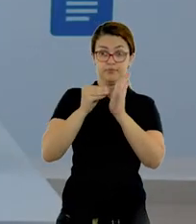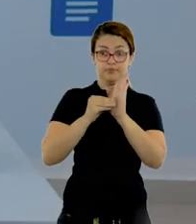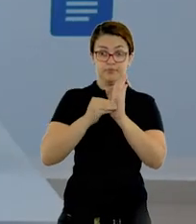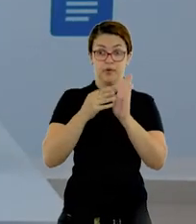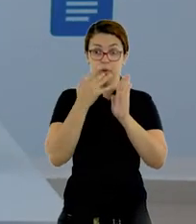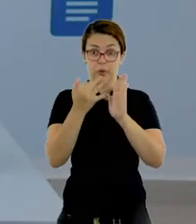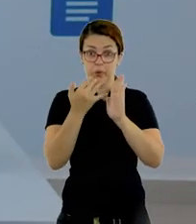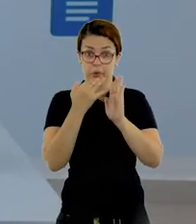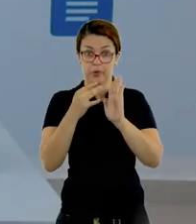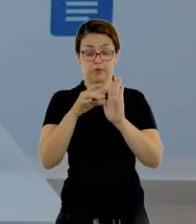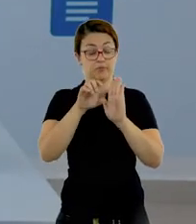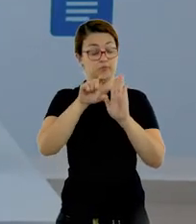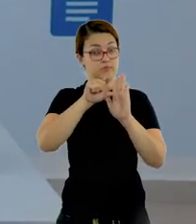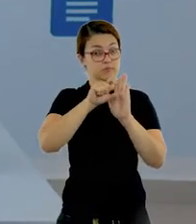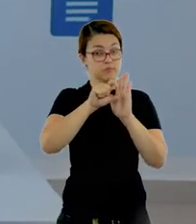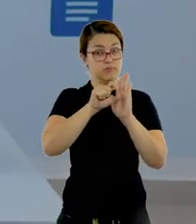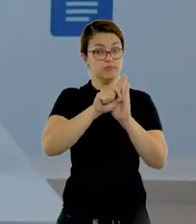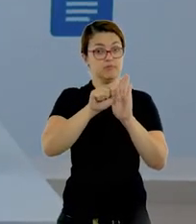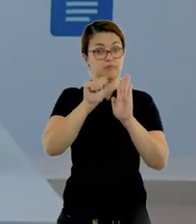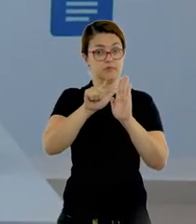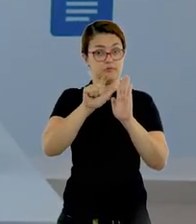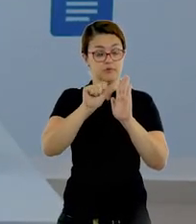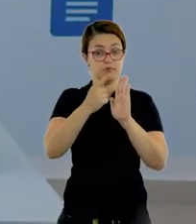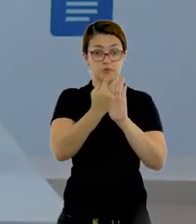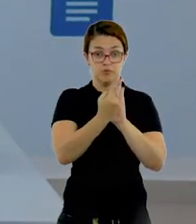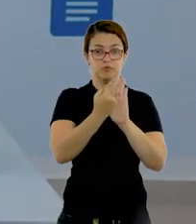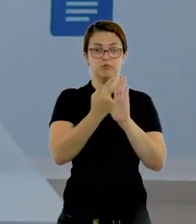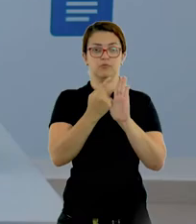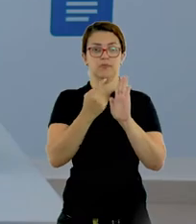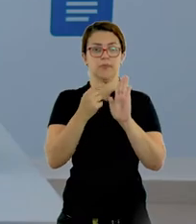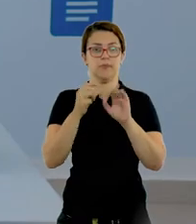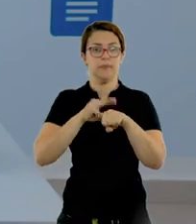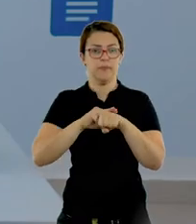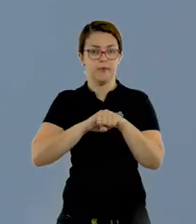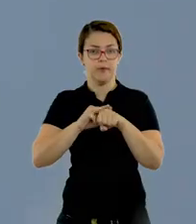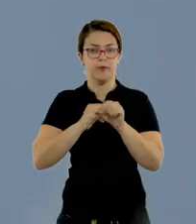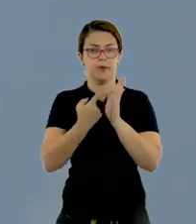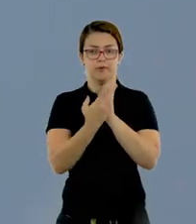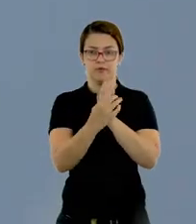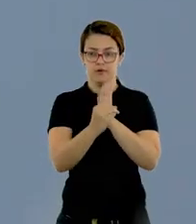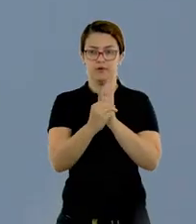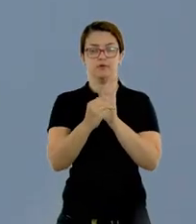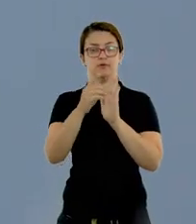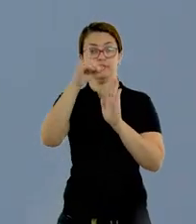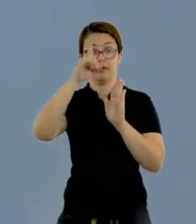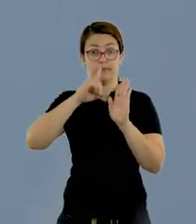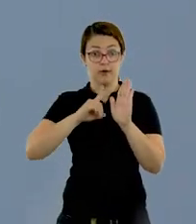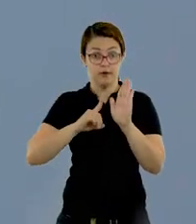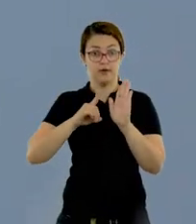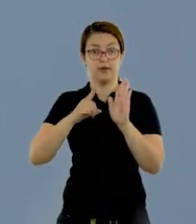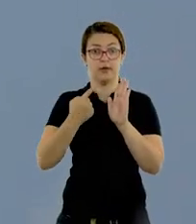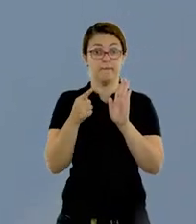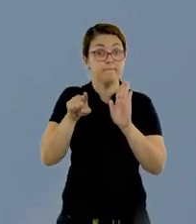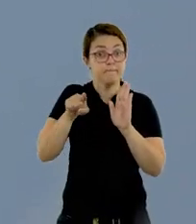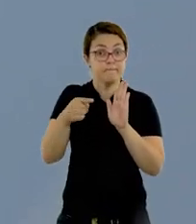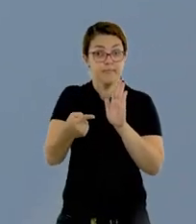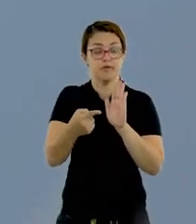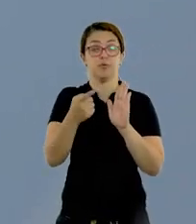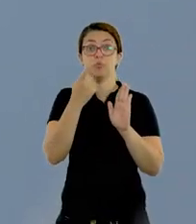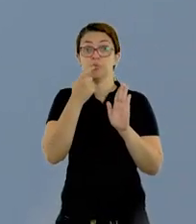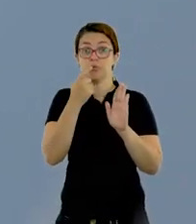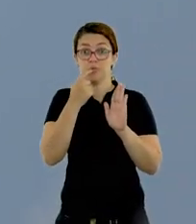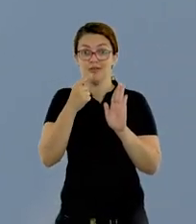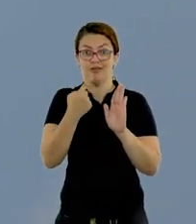colorida representa um valor. Então, azul, 1, a marrom, 10, a verde, 100, a amarela, 1000 e